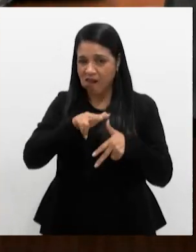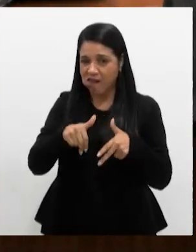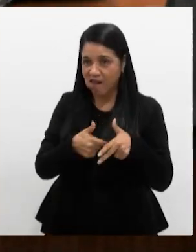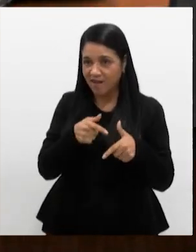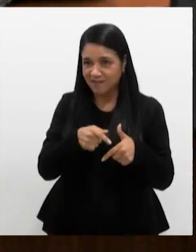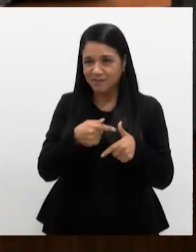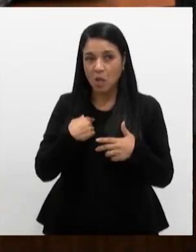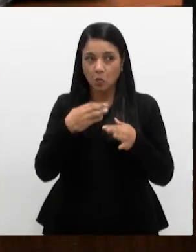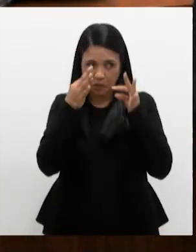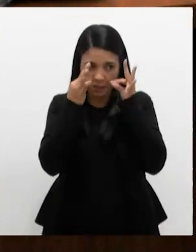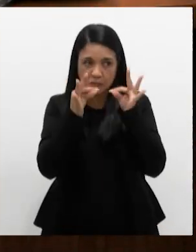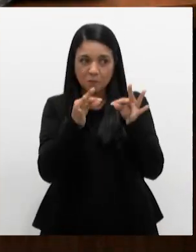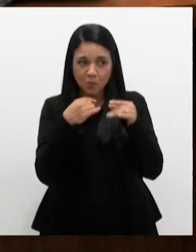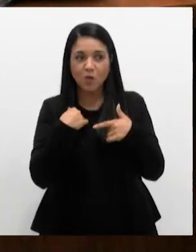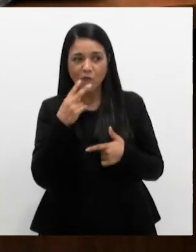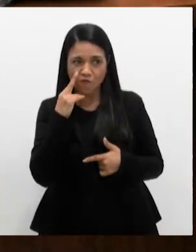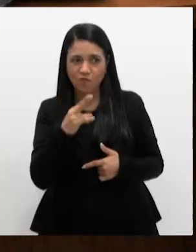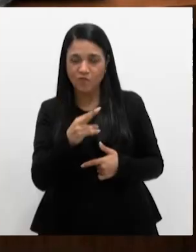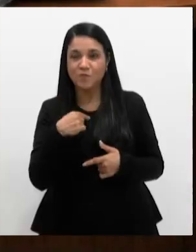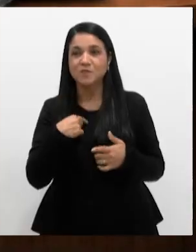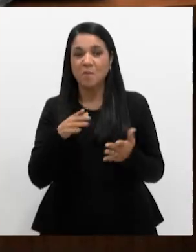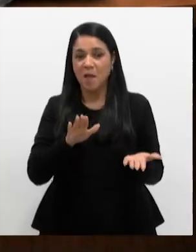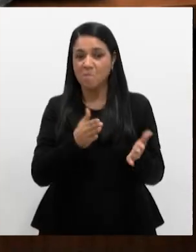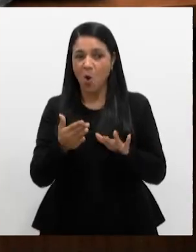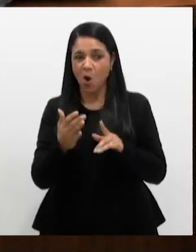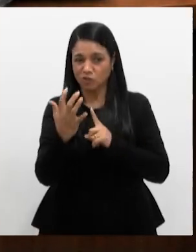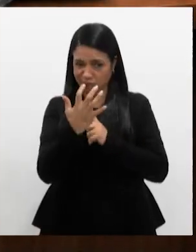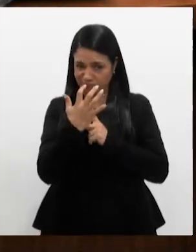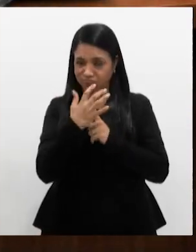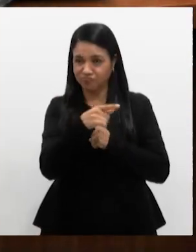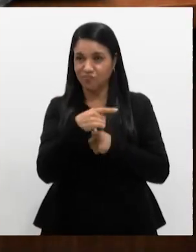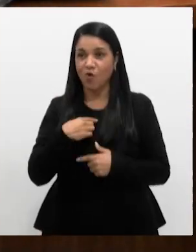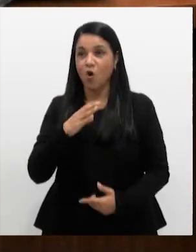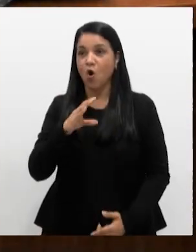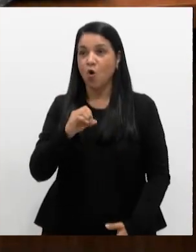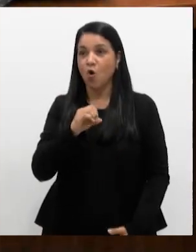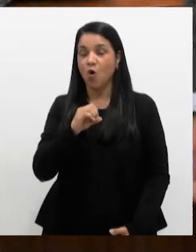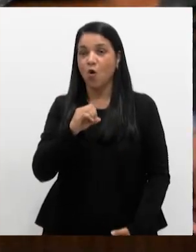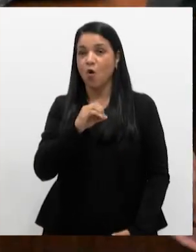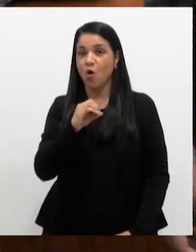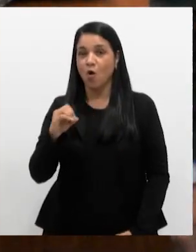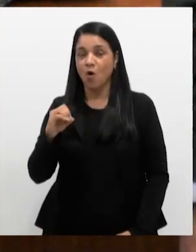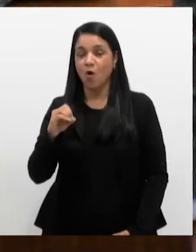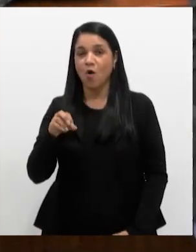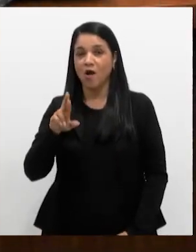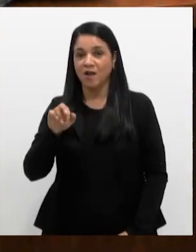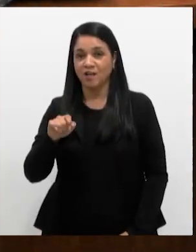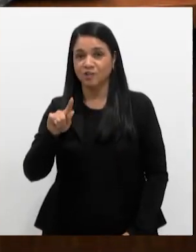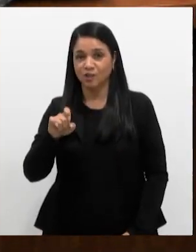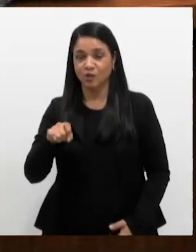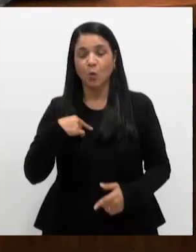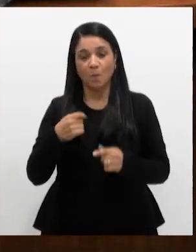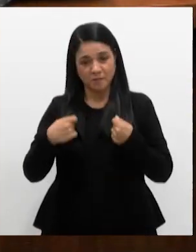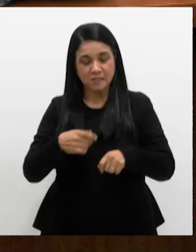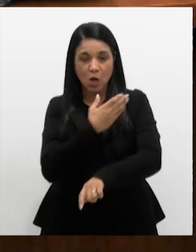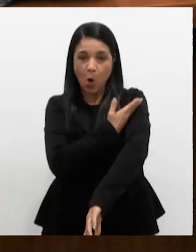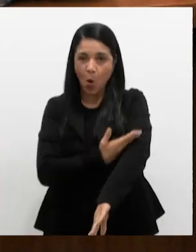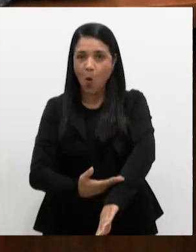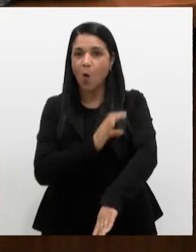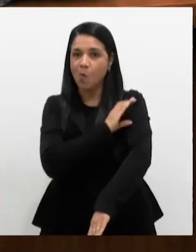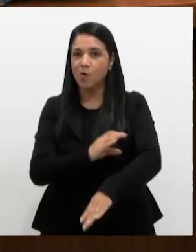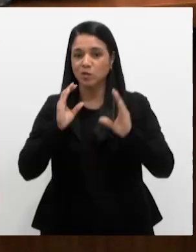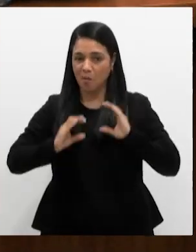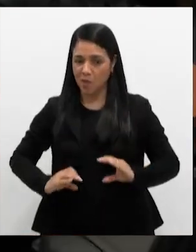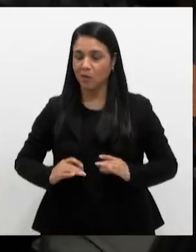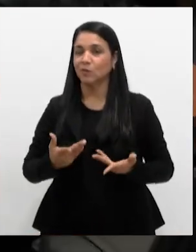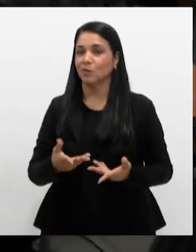testemunha, e ameaçou Vossa Excelência de morte. Então, acho que o corregedor da casa deveria ter um comportamento mais ético com os colegas. Obrigado, presidente.